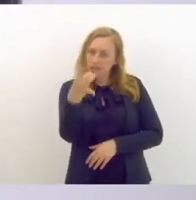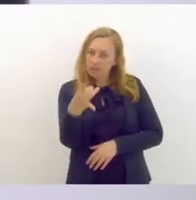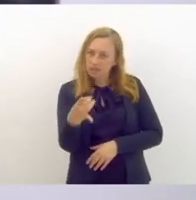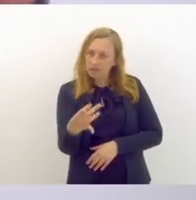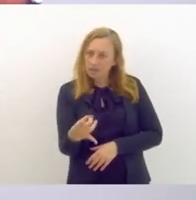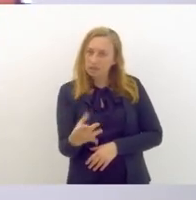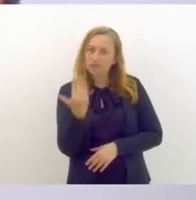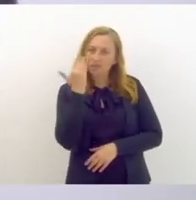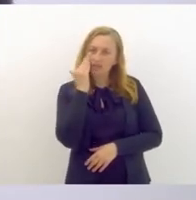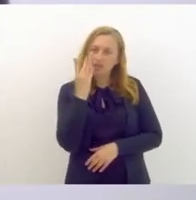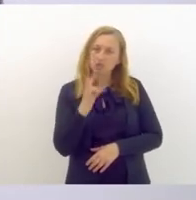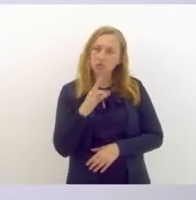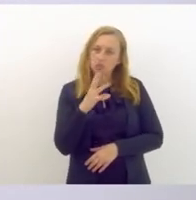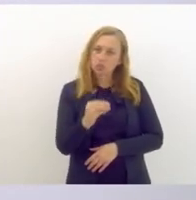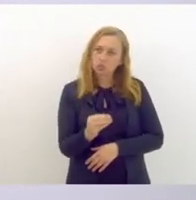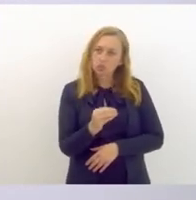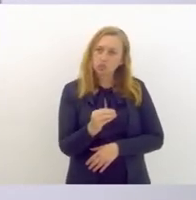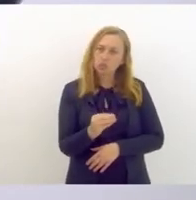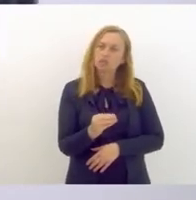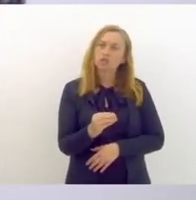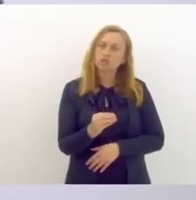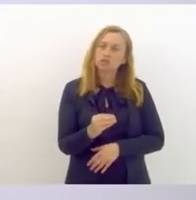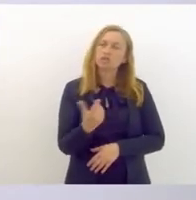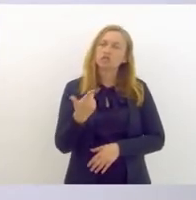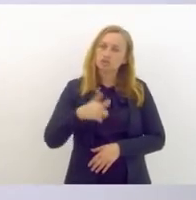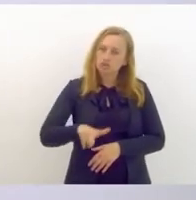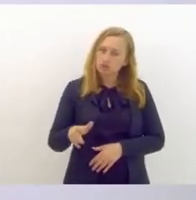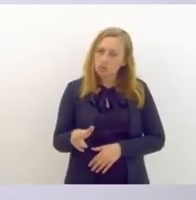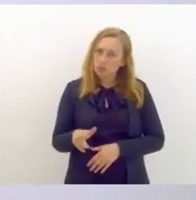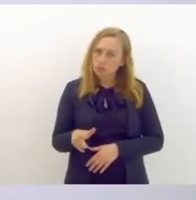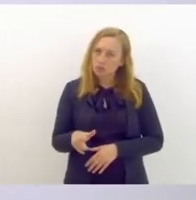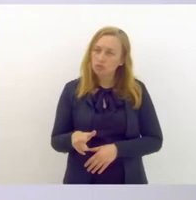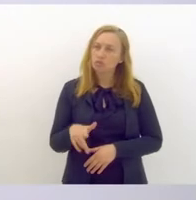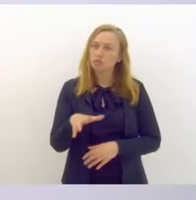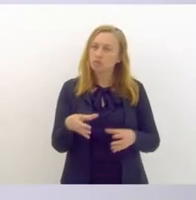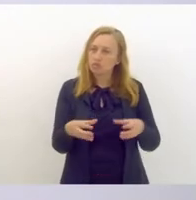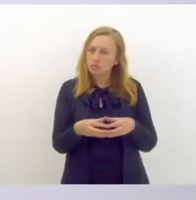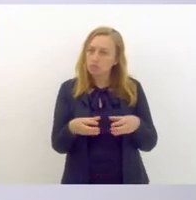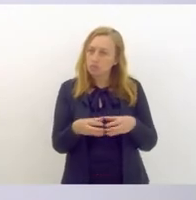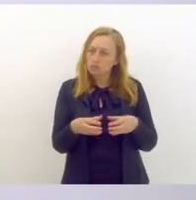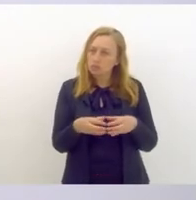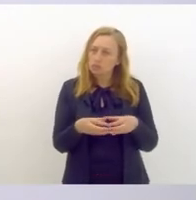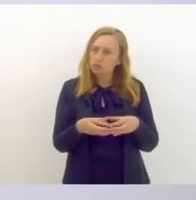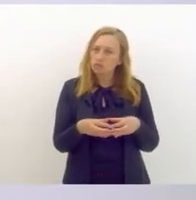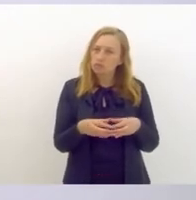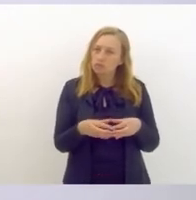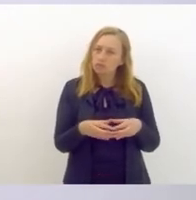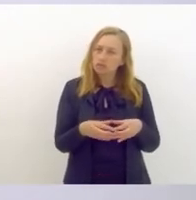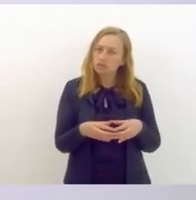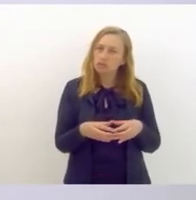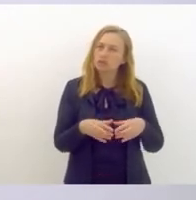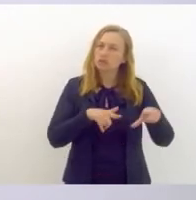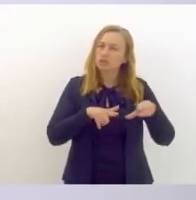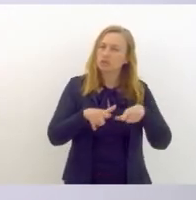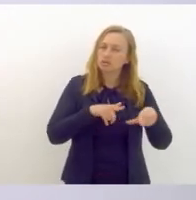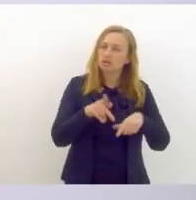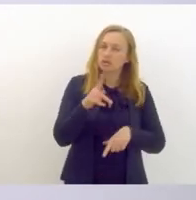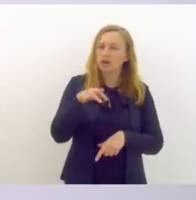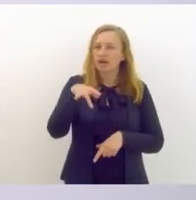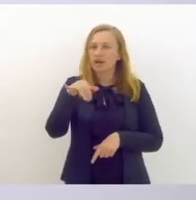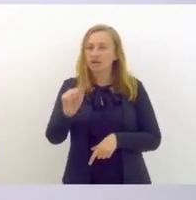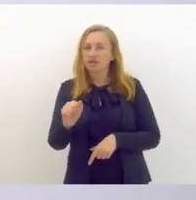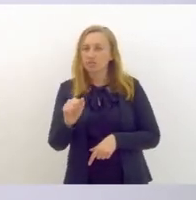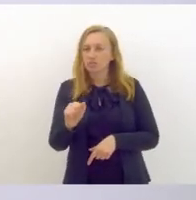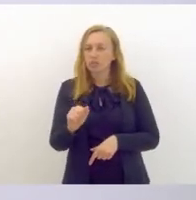bem pontualmente, destacando mais uma vez uma unidade que margeia a questão do Paraíba, uma unidade